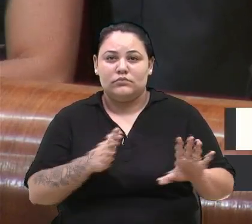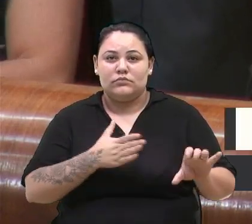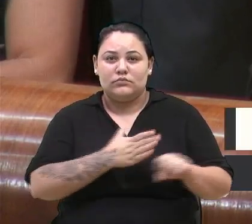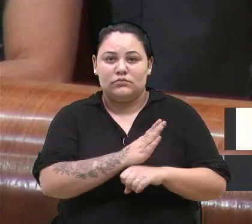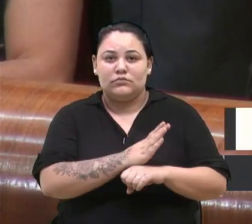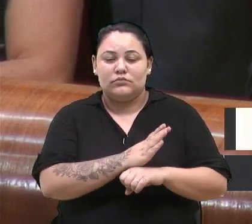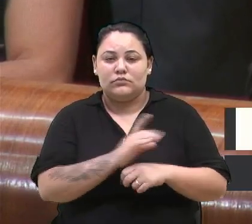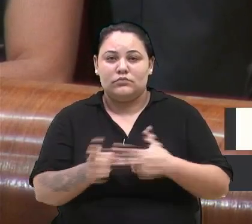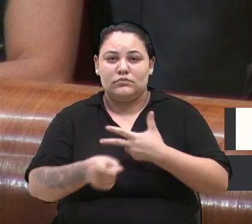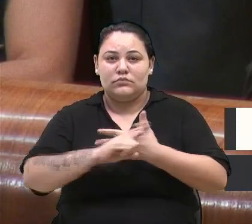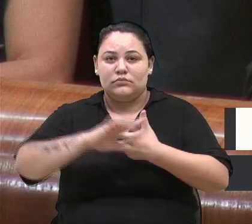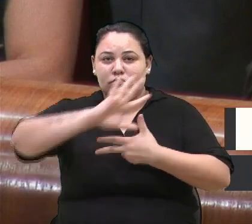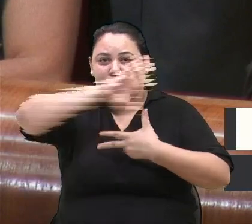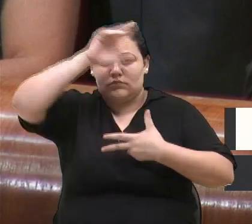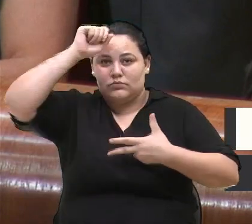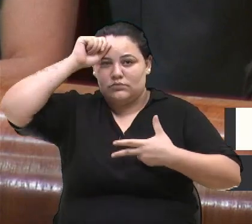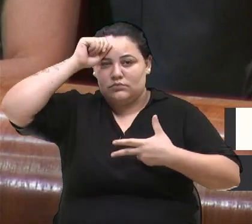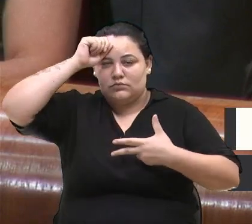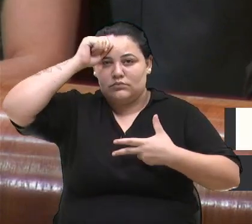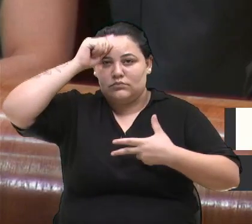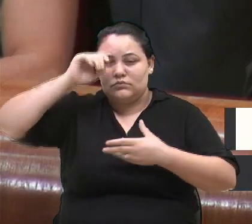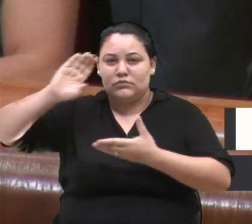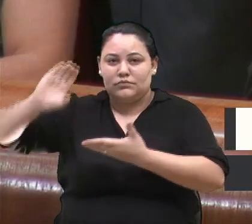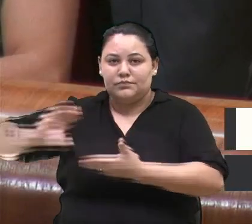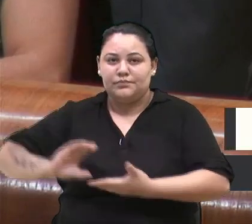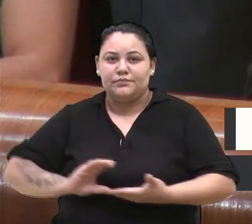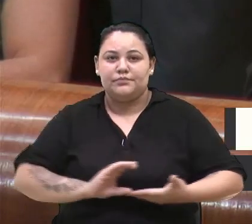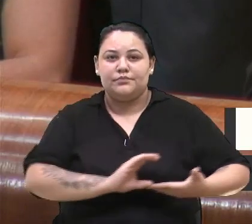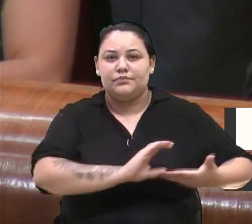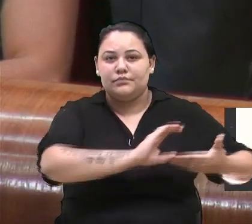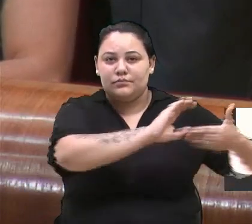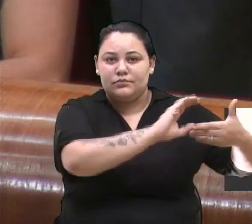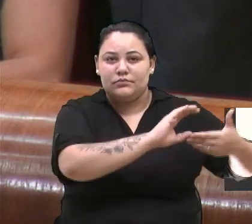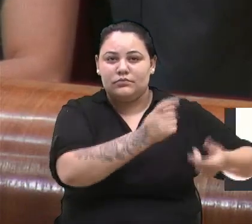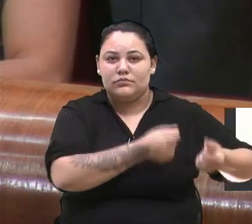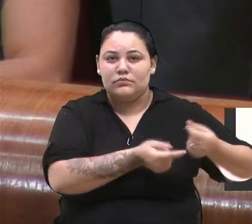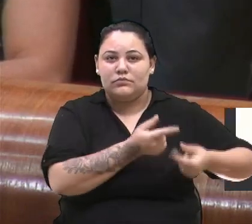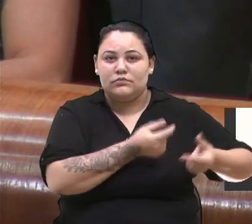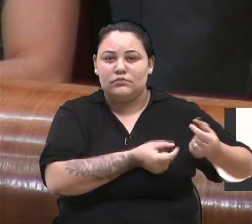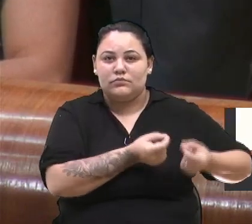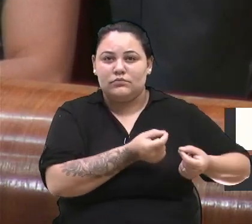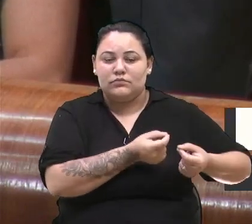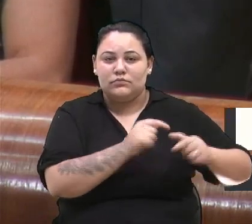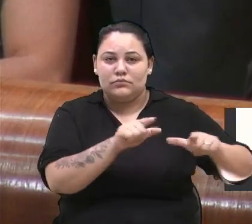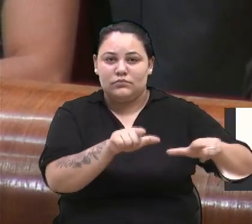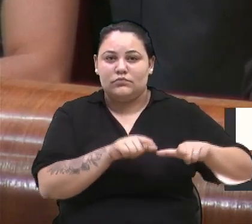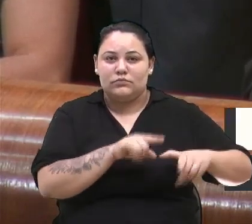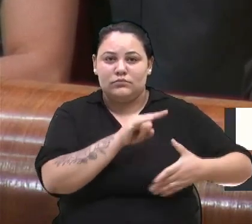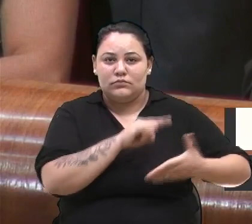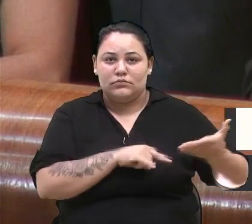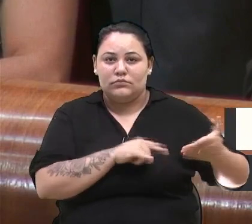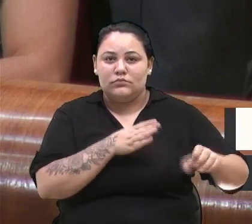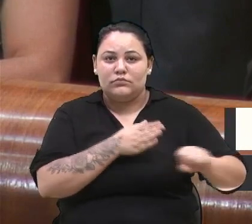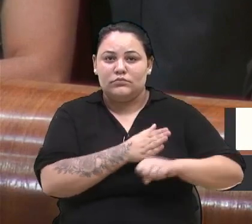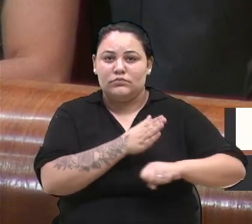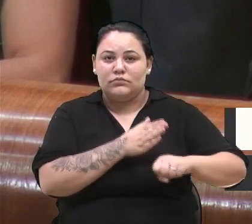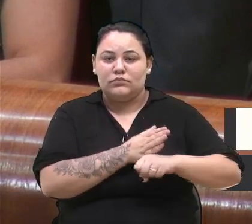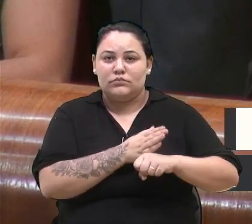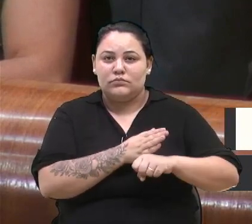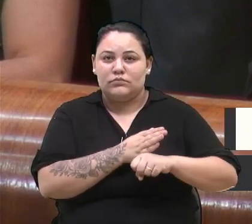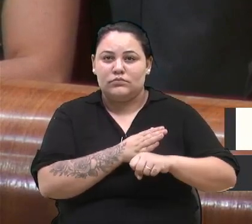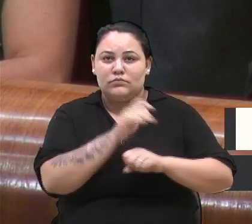Municipal a repassar recursos financeiros mediante termo de colaboração com a Associação Escola